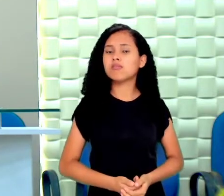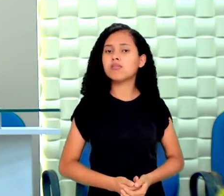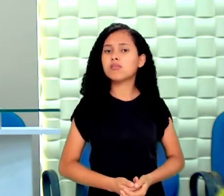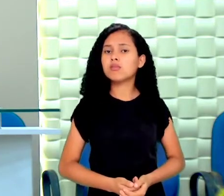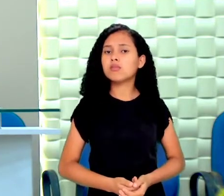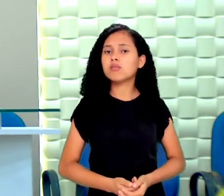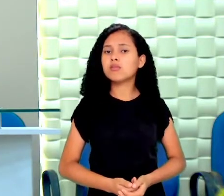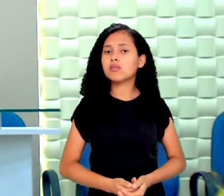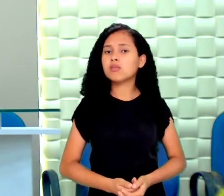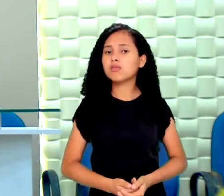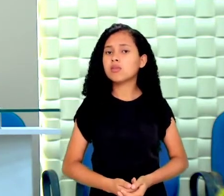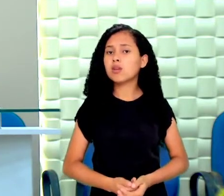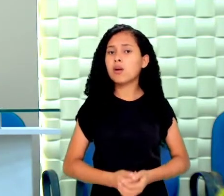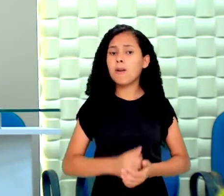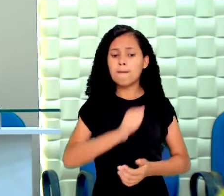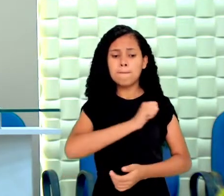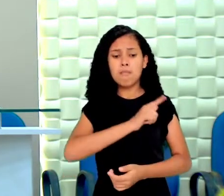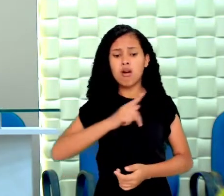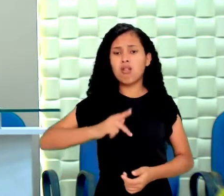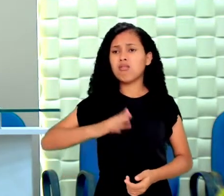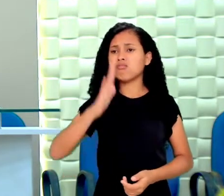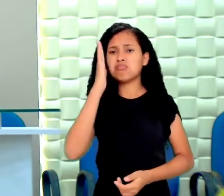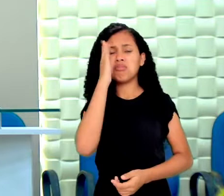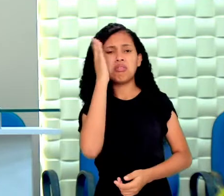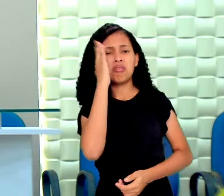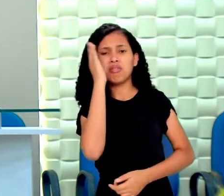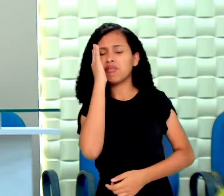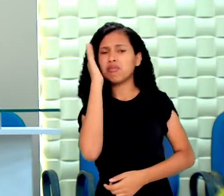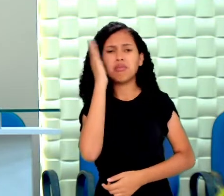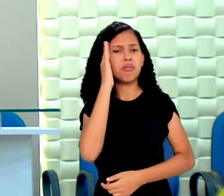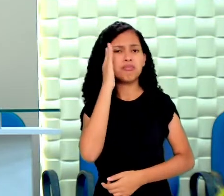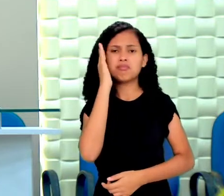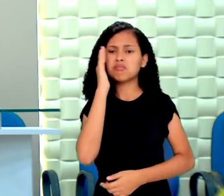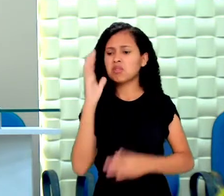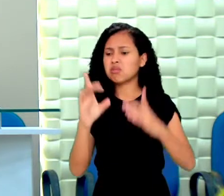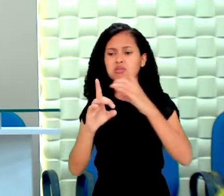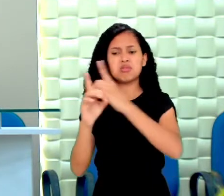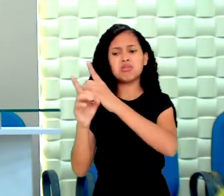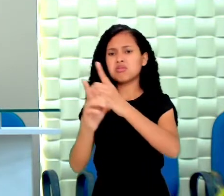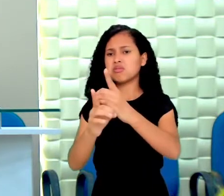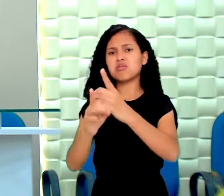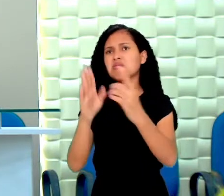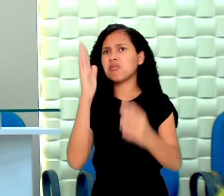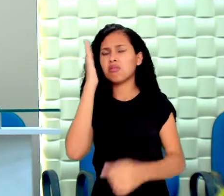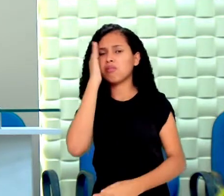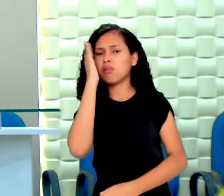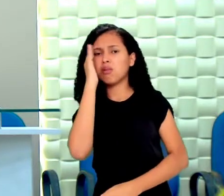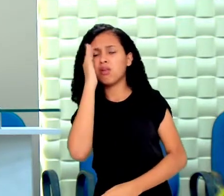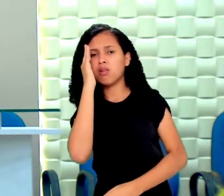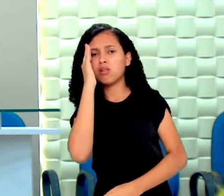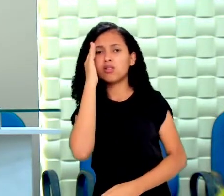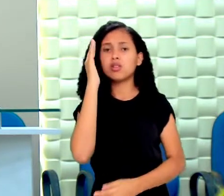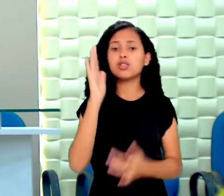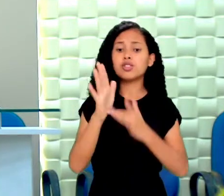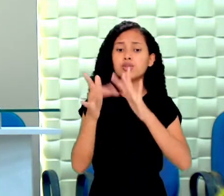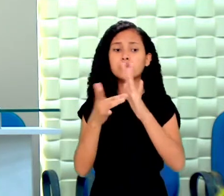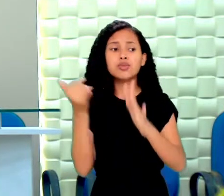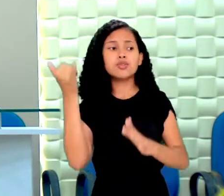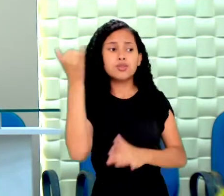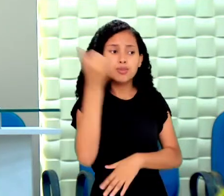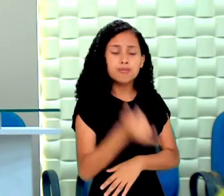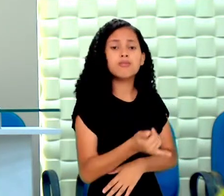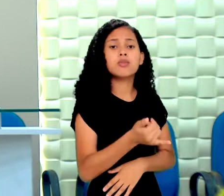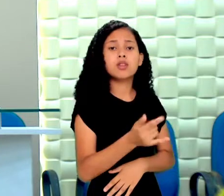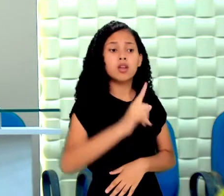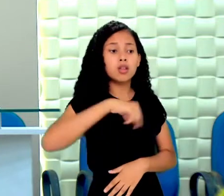Os próprios apóstolos não entenderam isso, os próprios discípulos não compreenderam, quando ele disse